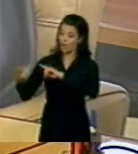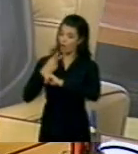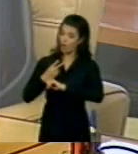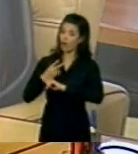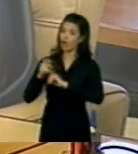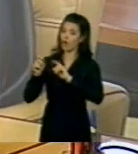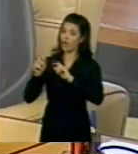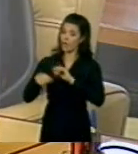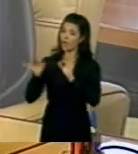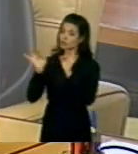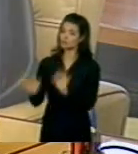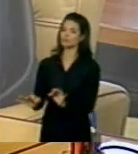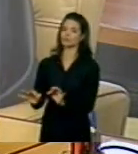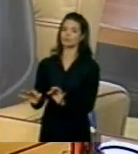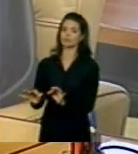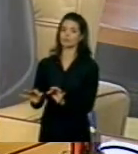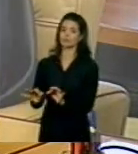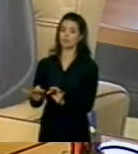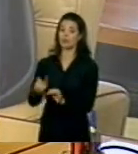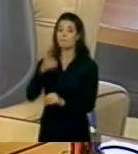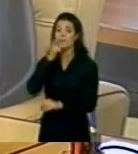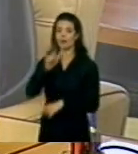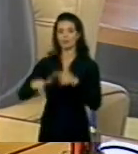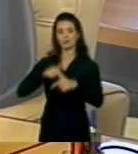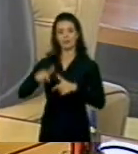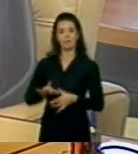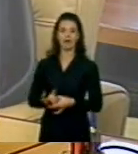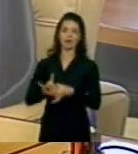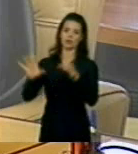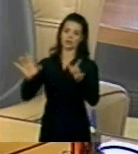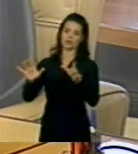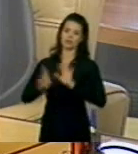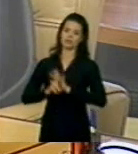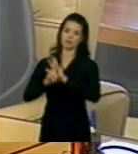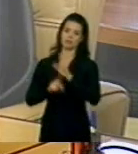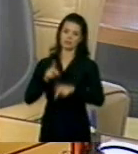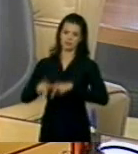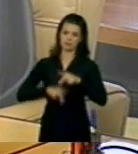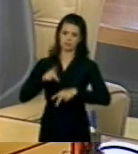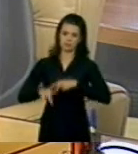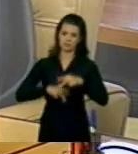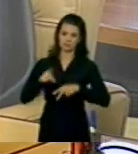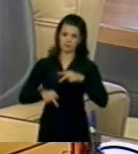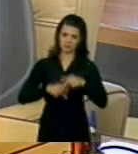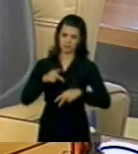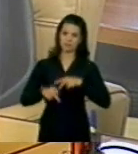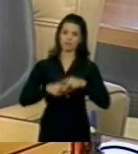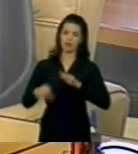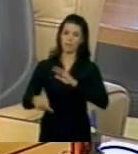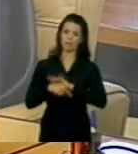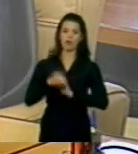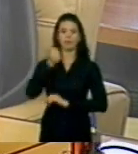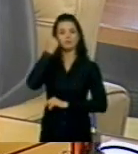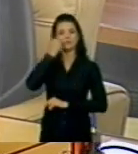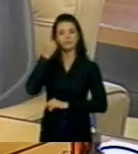circunstância para viabilizar o livre exercício da representação popular outorgada aos deputados e senadores.